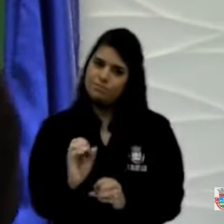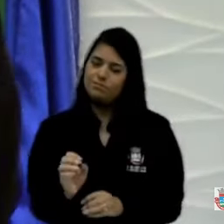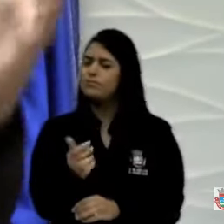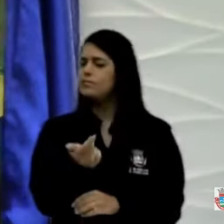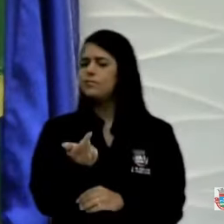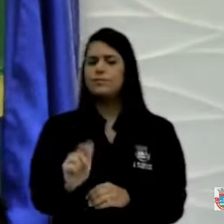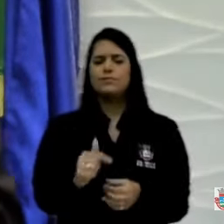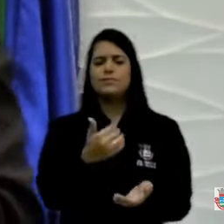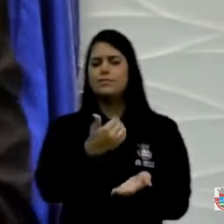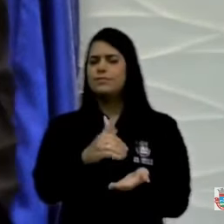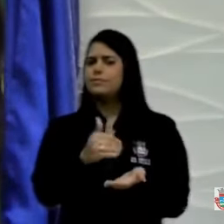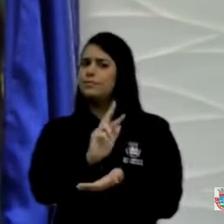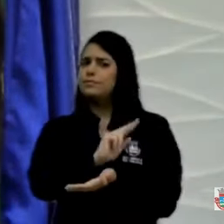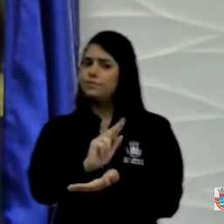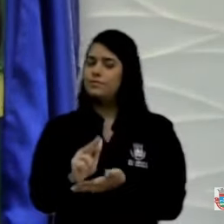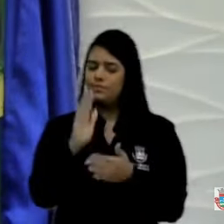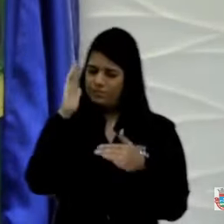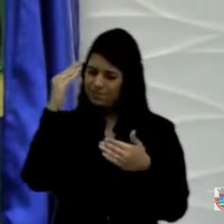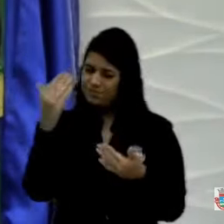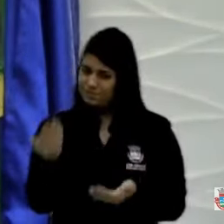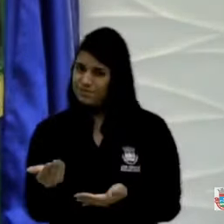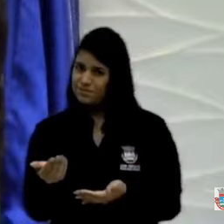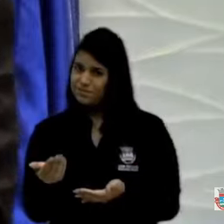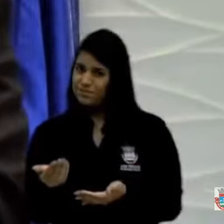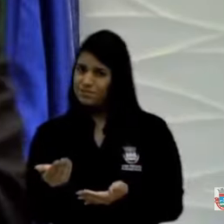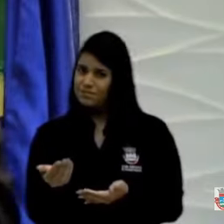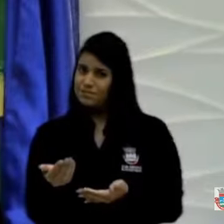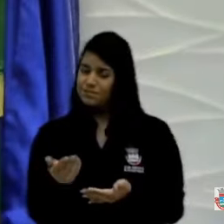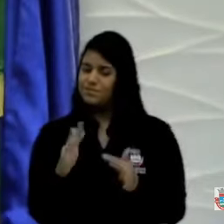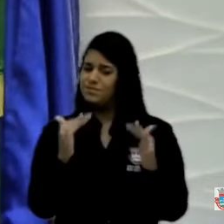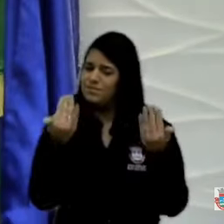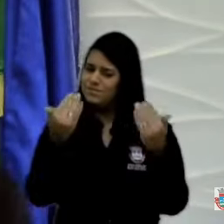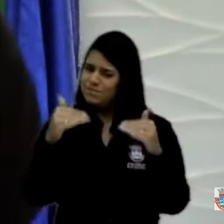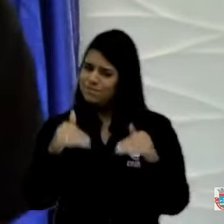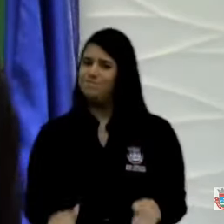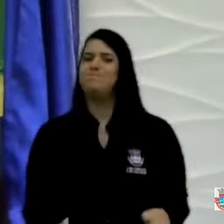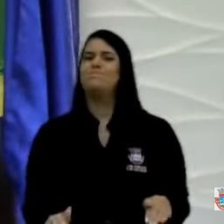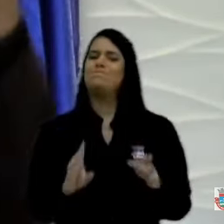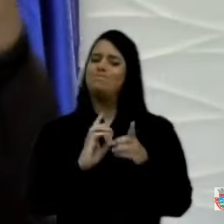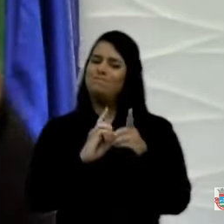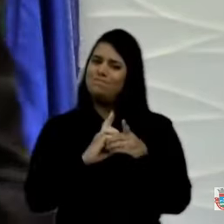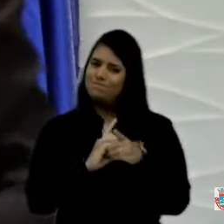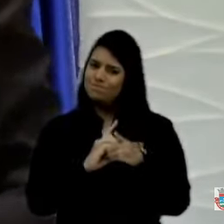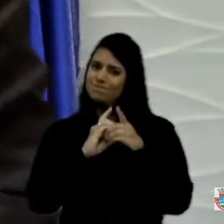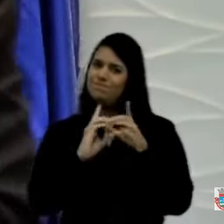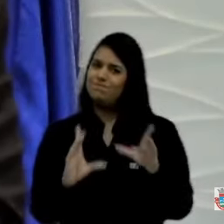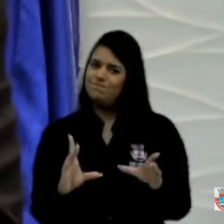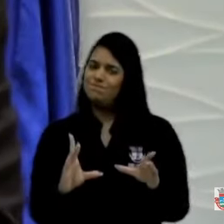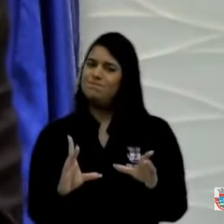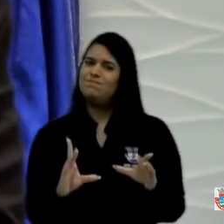outras secretarias. Vossa Excelência decretou o fim, decretou a anulação